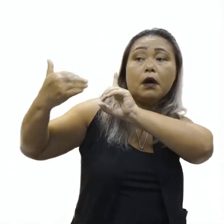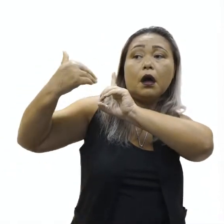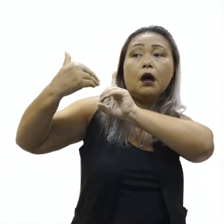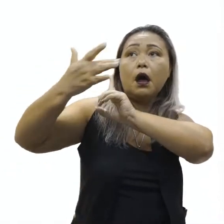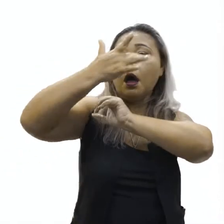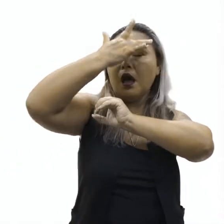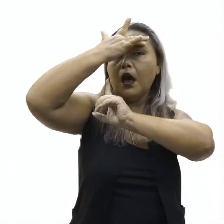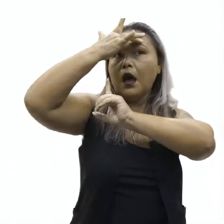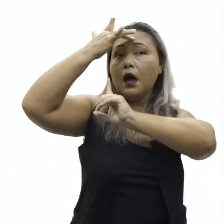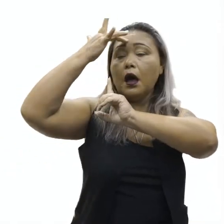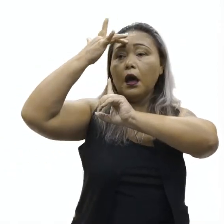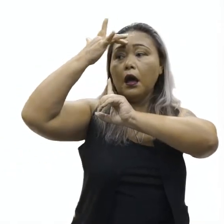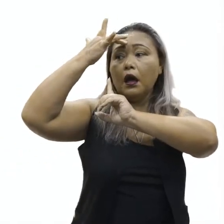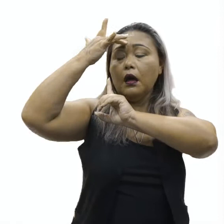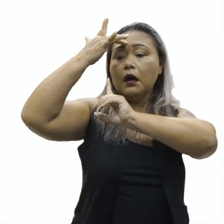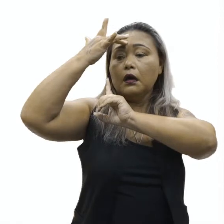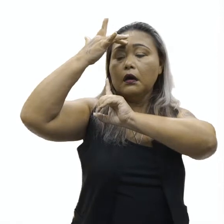buscam